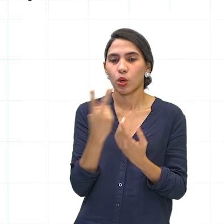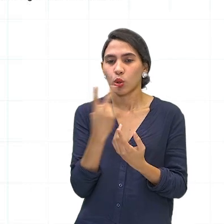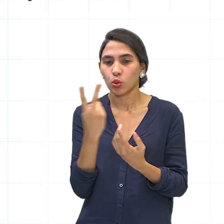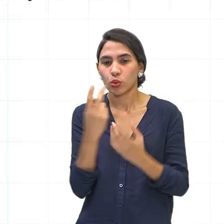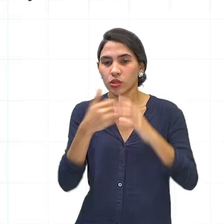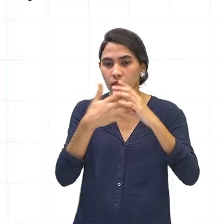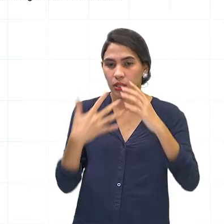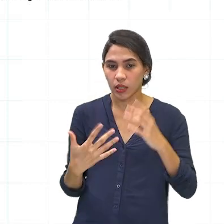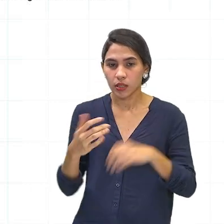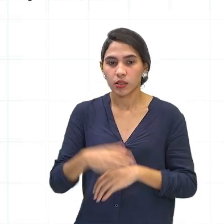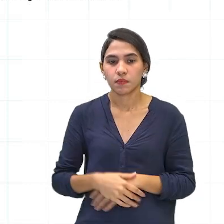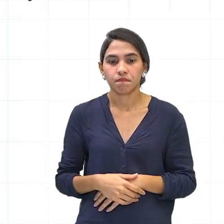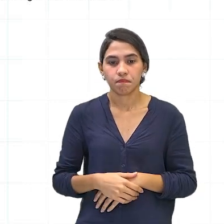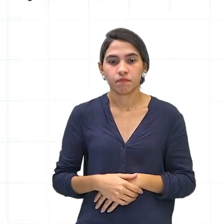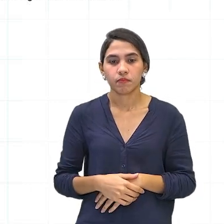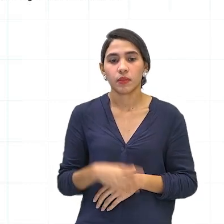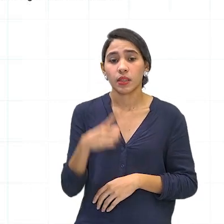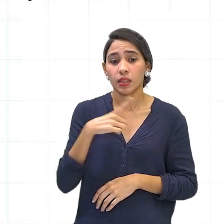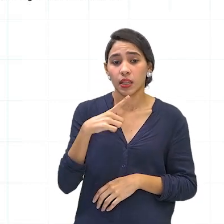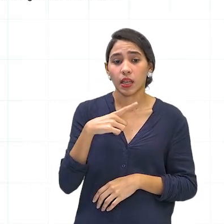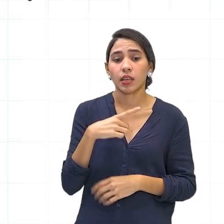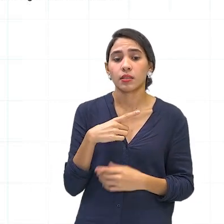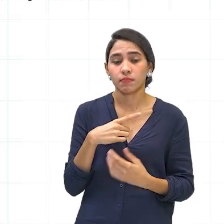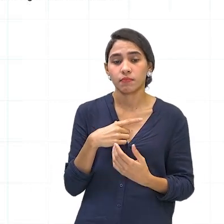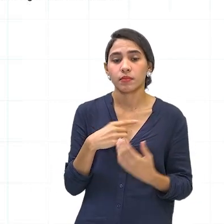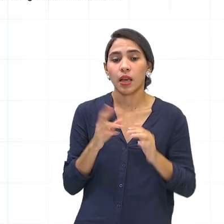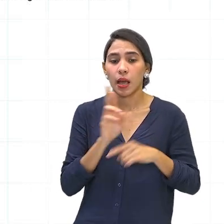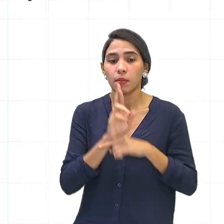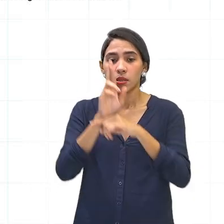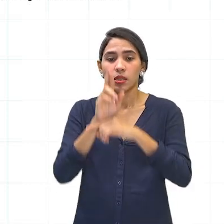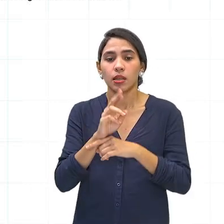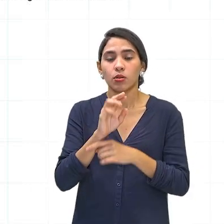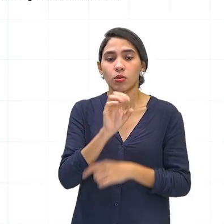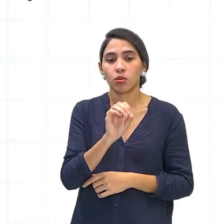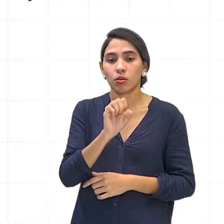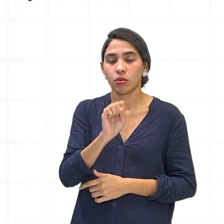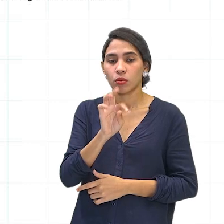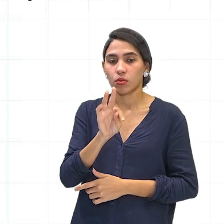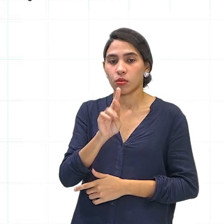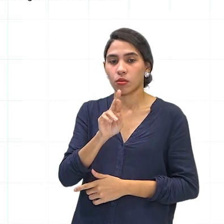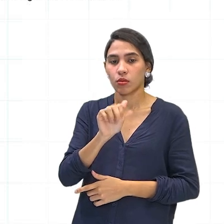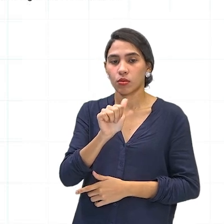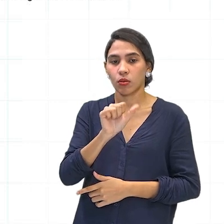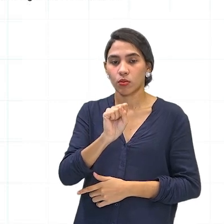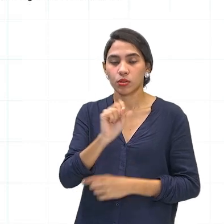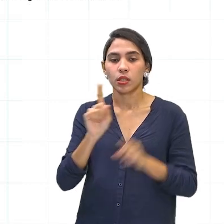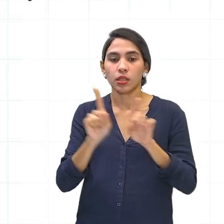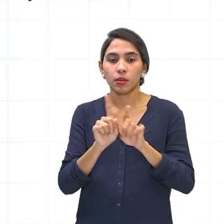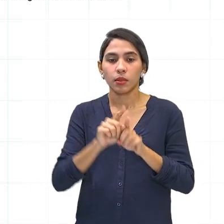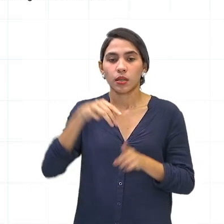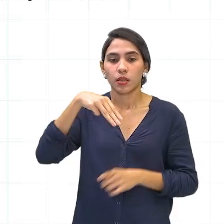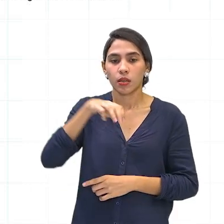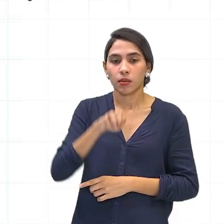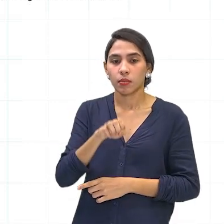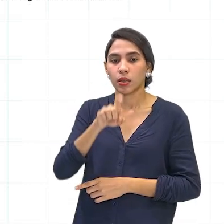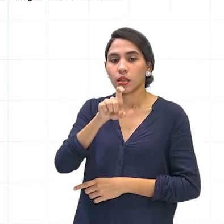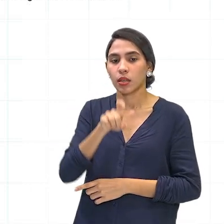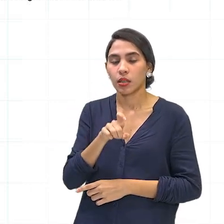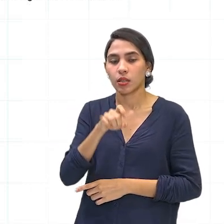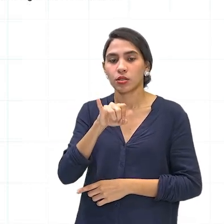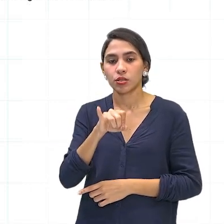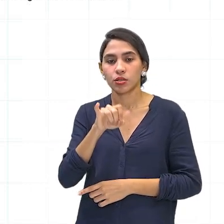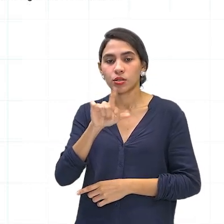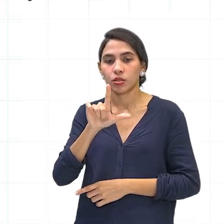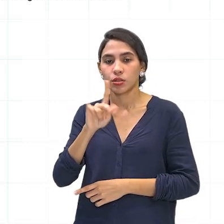temos as ostras e os mexilhões, representados aí na imagem para a gente. E eles vão realizar a filtração de partículas